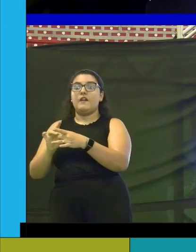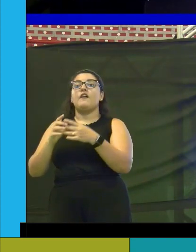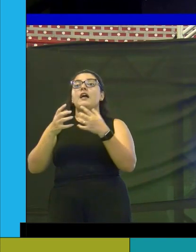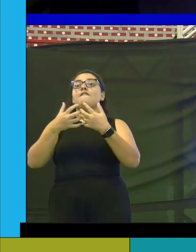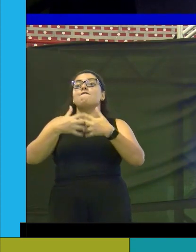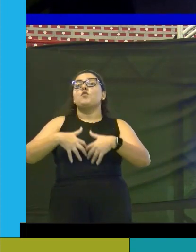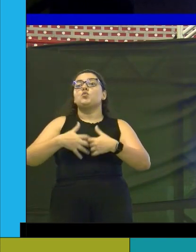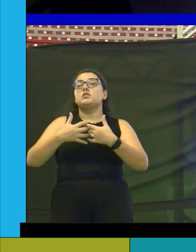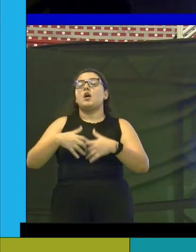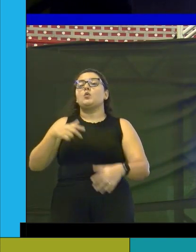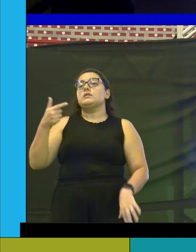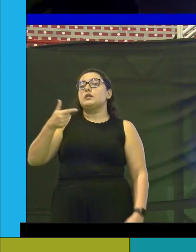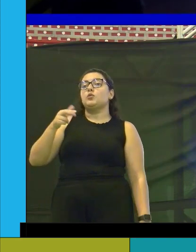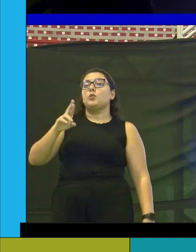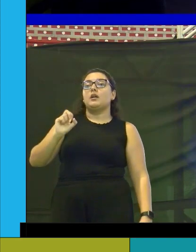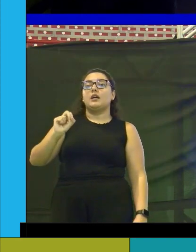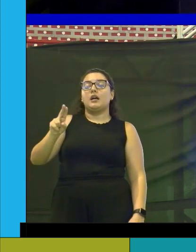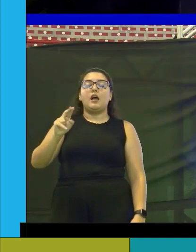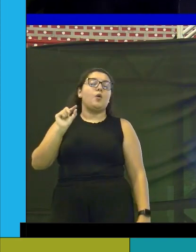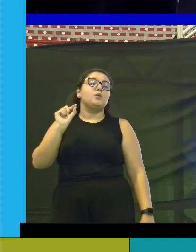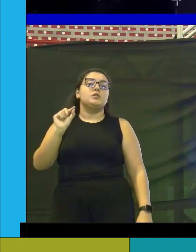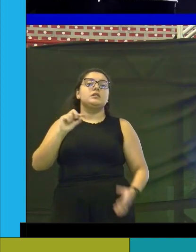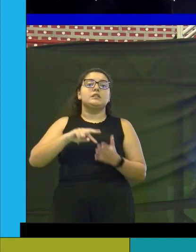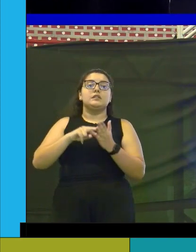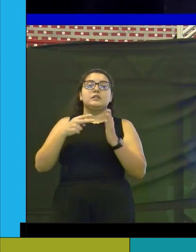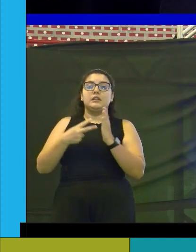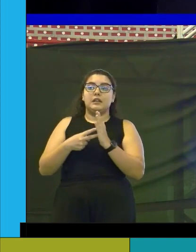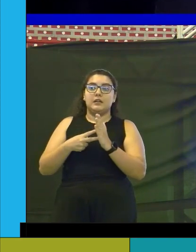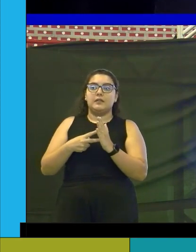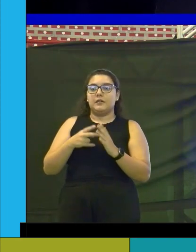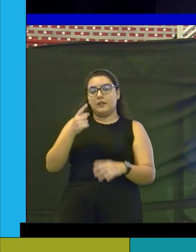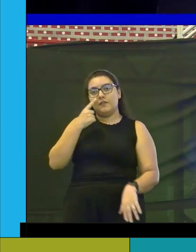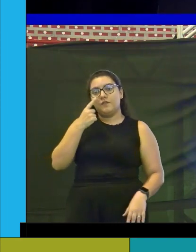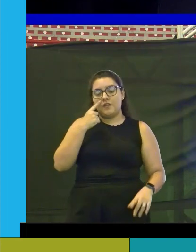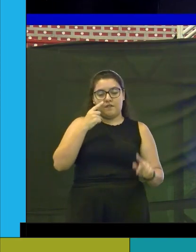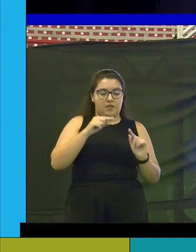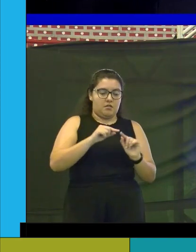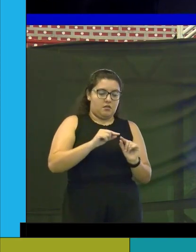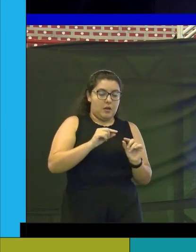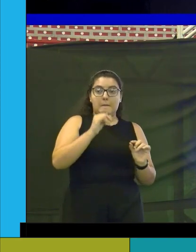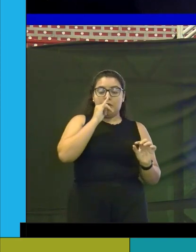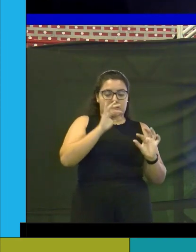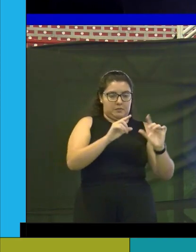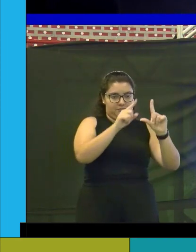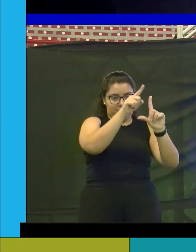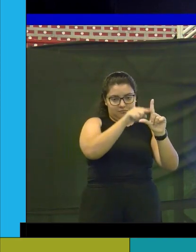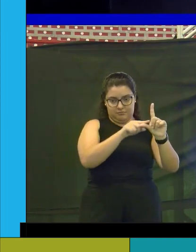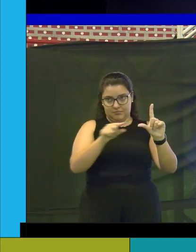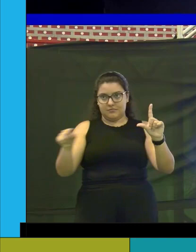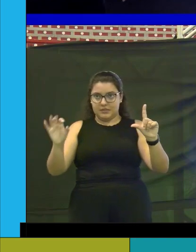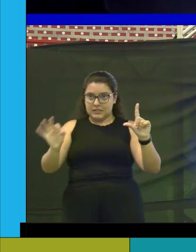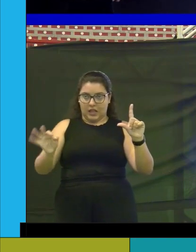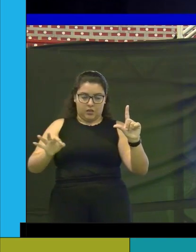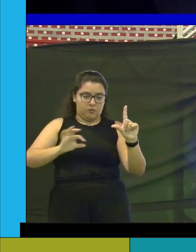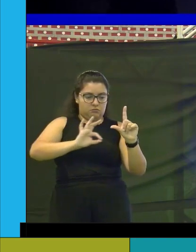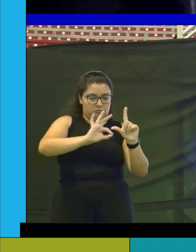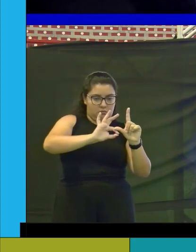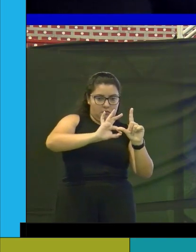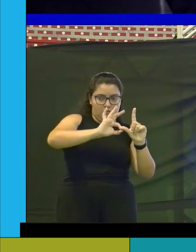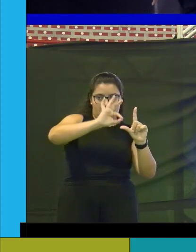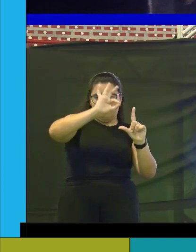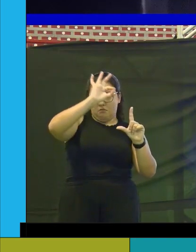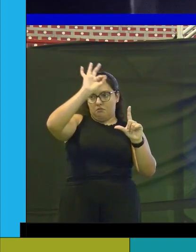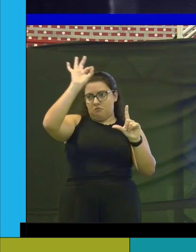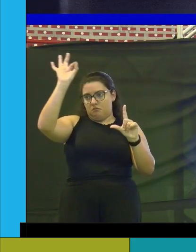grau, ele indica o ponto em que a parábola toca o eixo Y. Pessoal, nesse